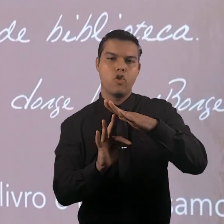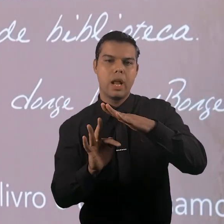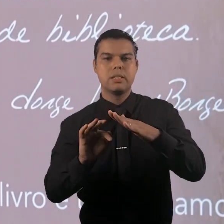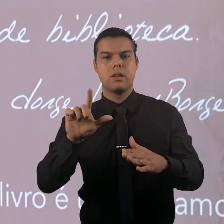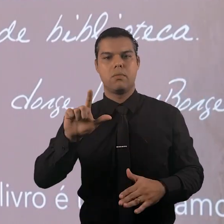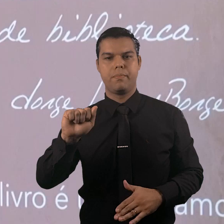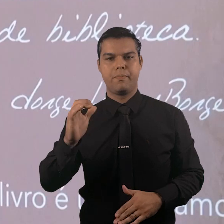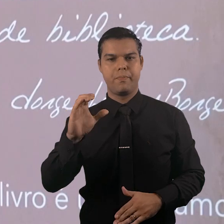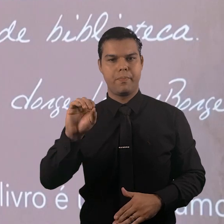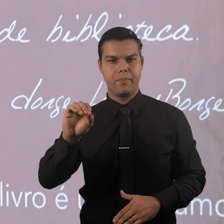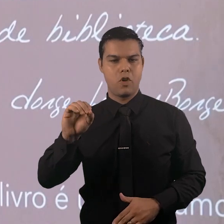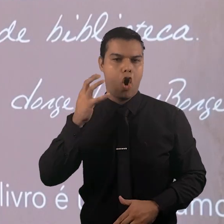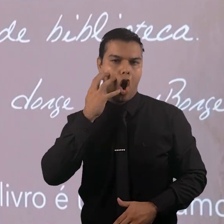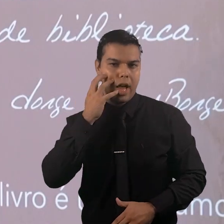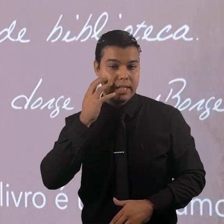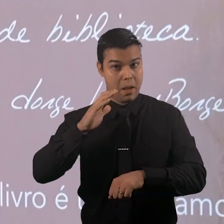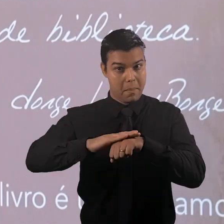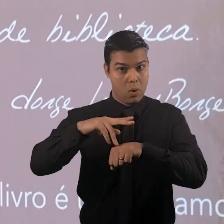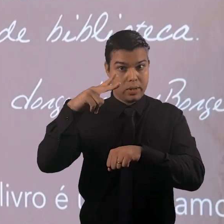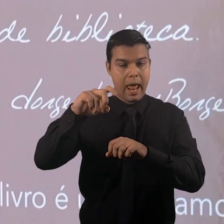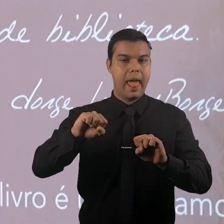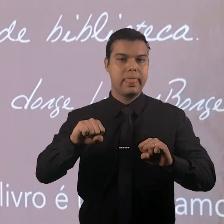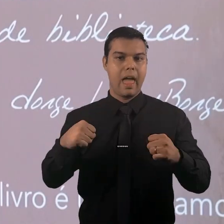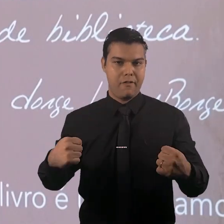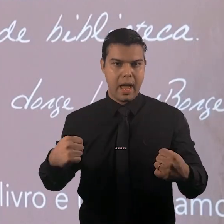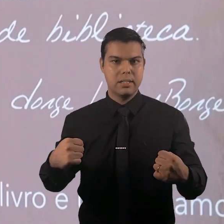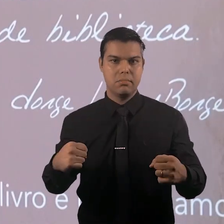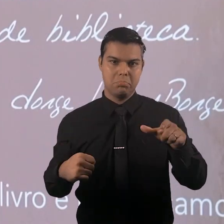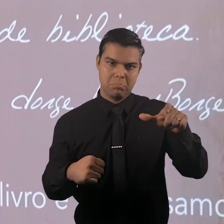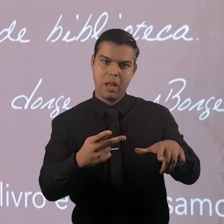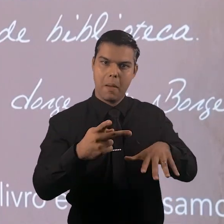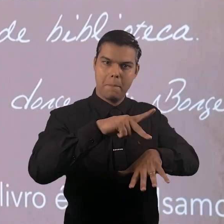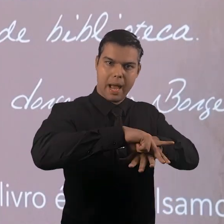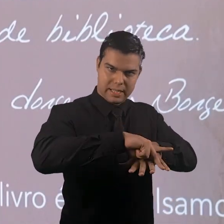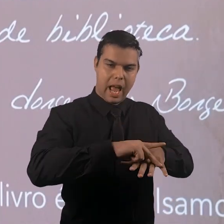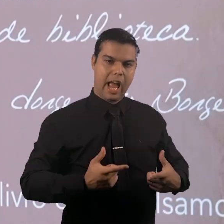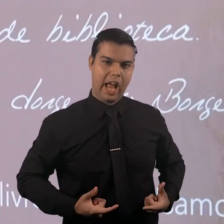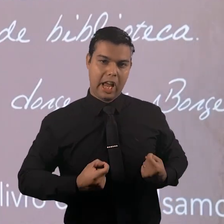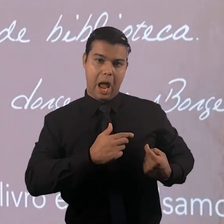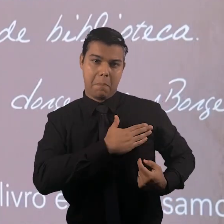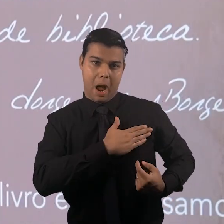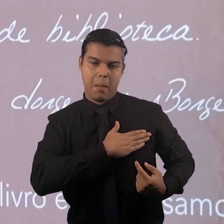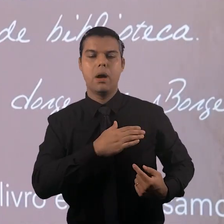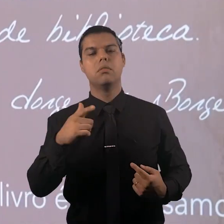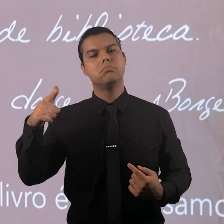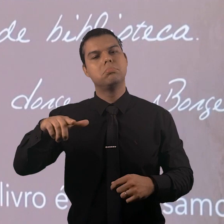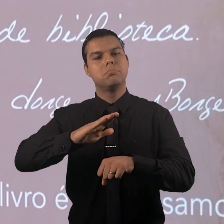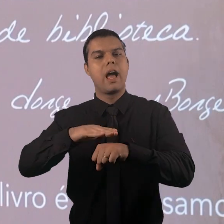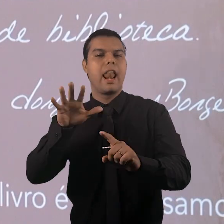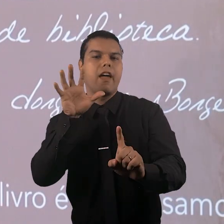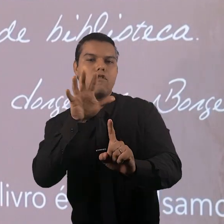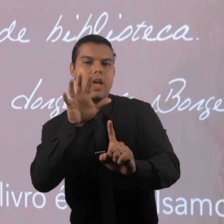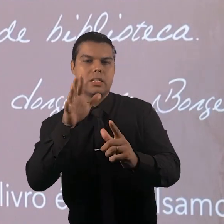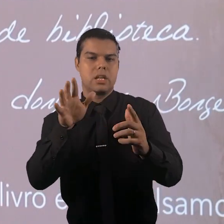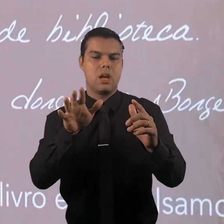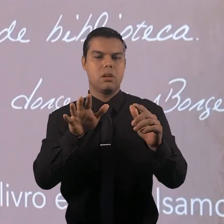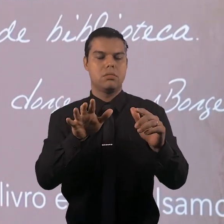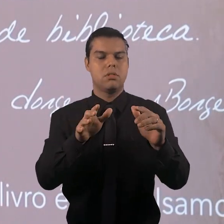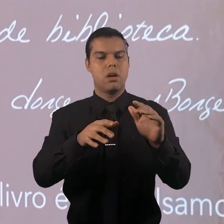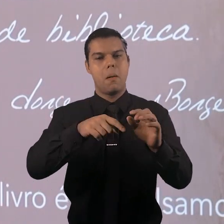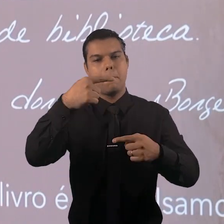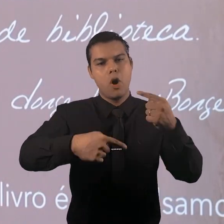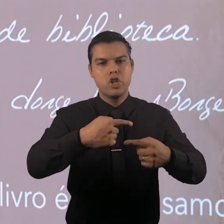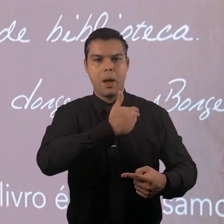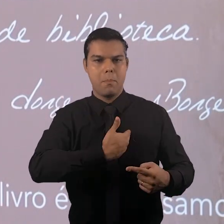Laço Rosa, que atua na defesa dos direitos de pacientes com câncer de mama, na influência de políticas públicas, na geração de